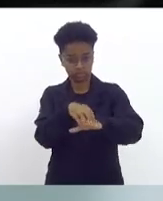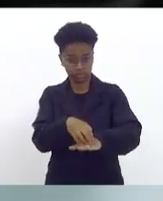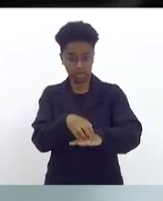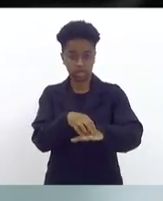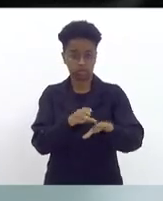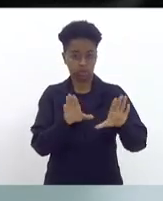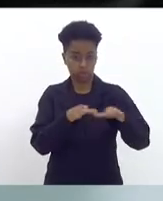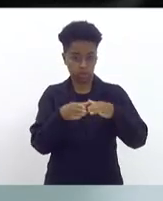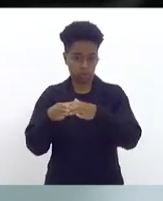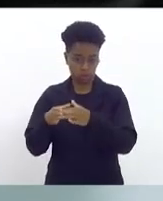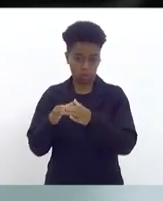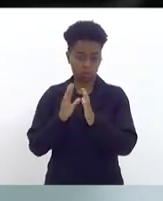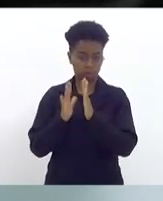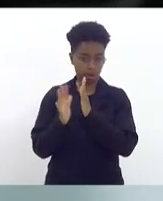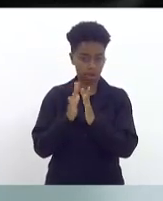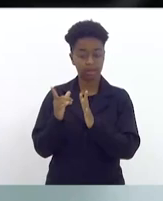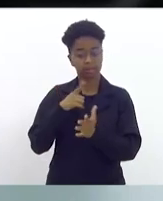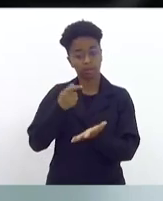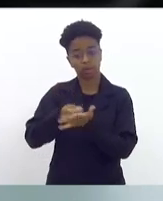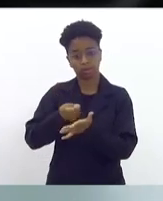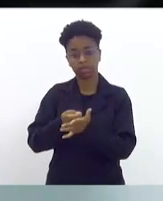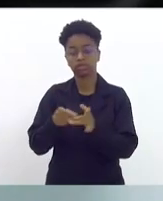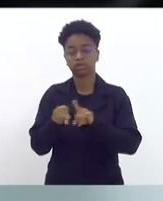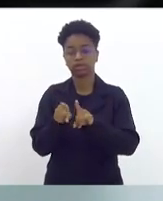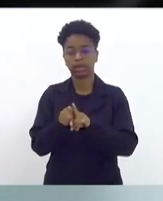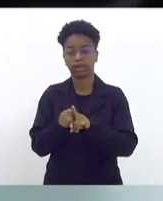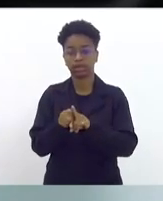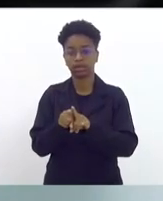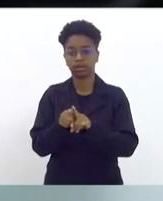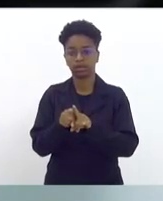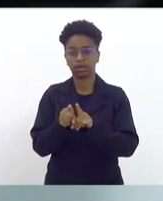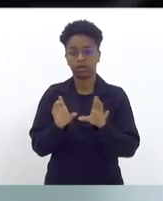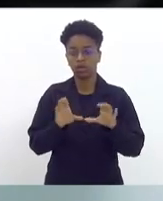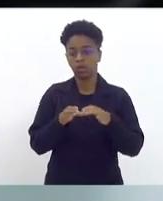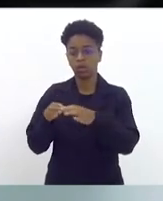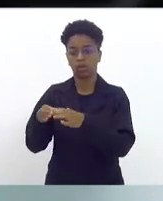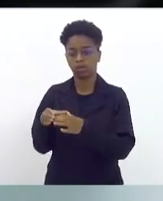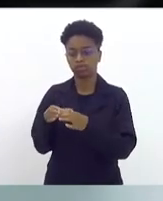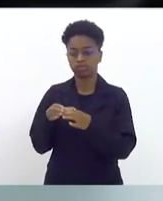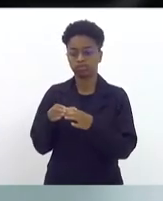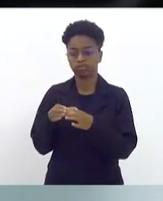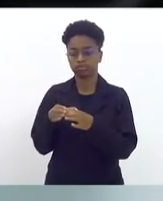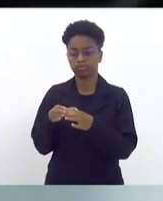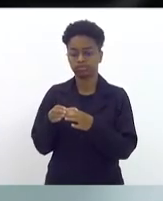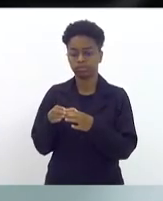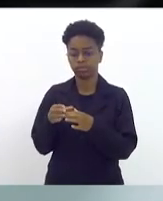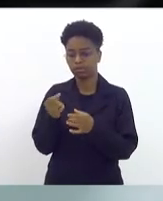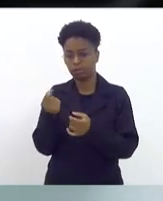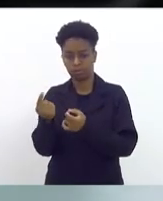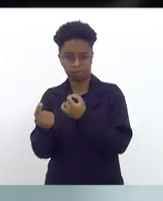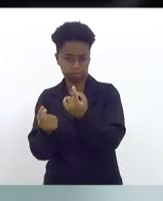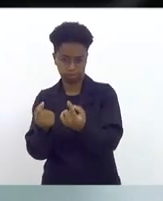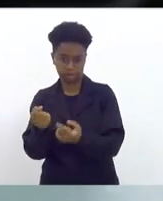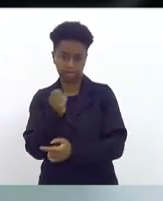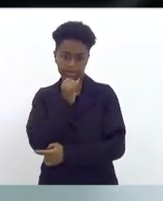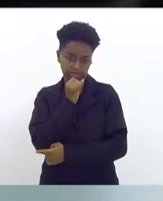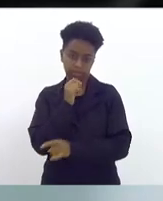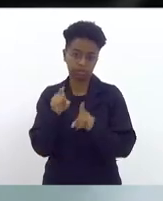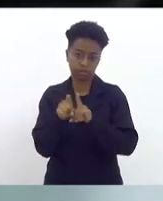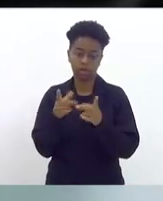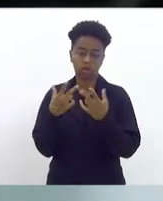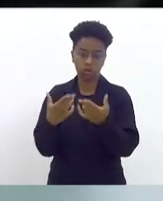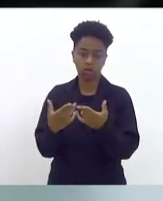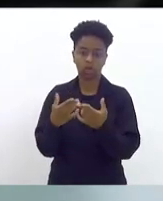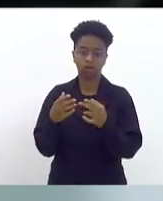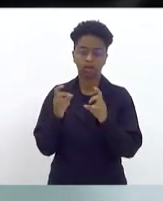haveria obrigatoriedade também de ter linhas sociais isso abriu um debate de inconstitucionalidade o vagão feminino é um exemplo disso também foi